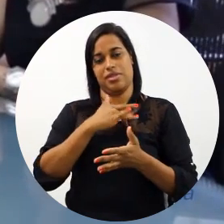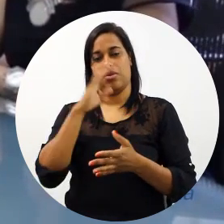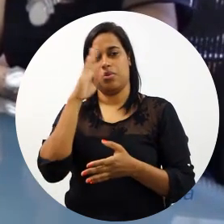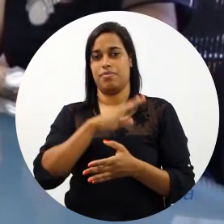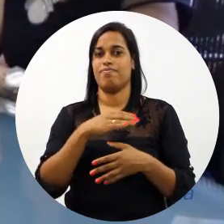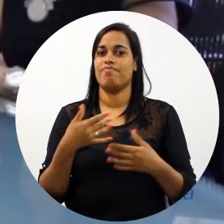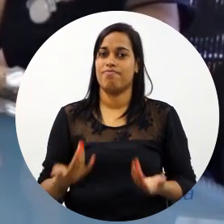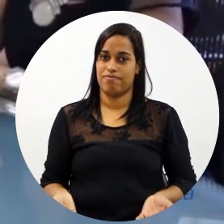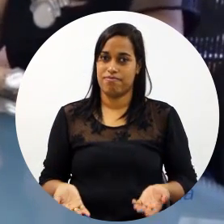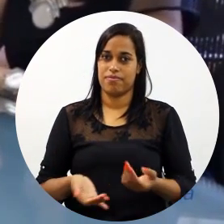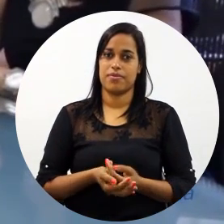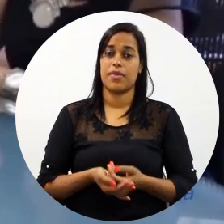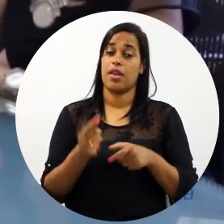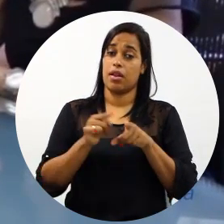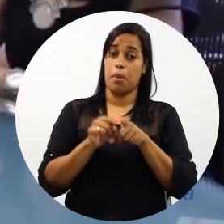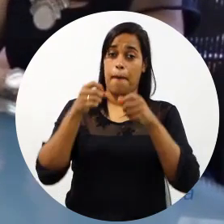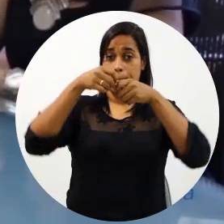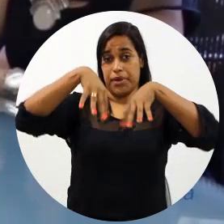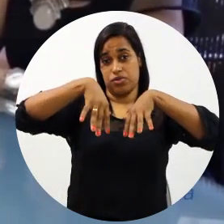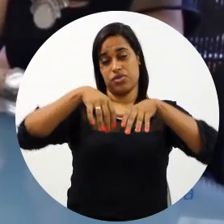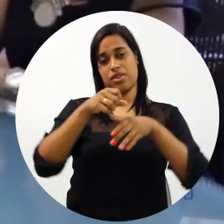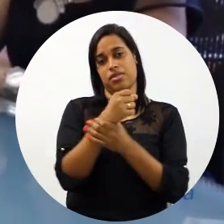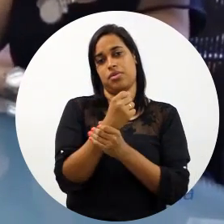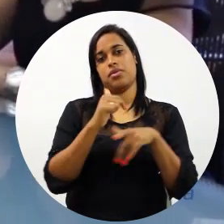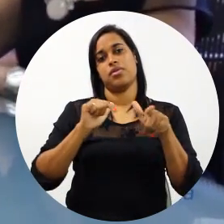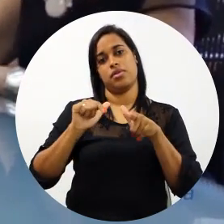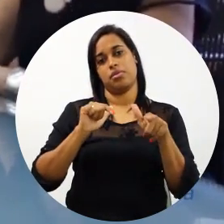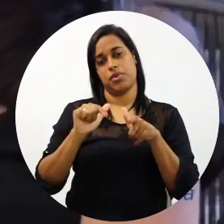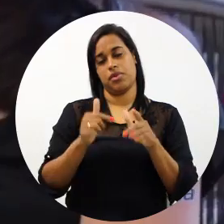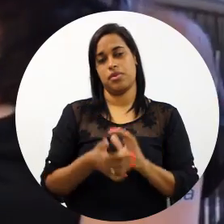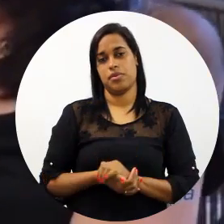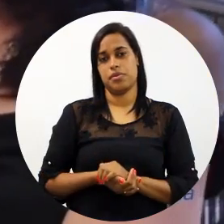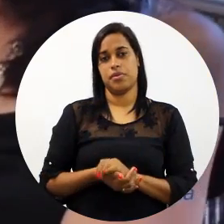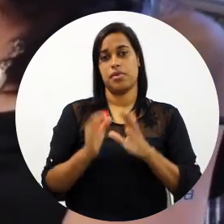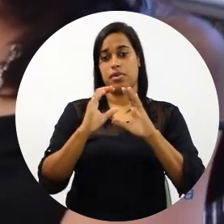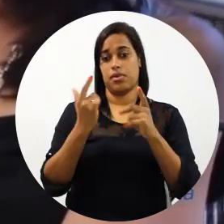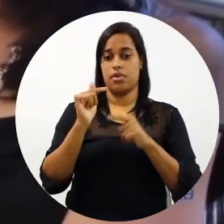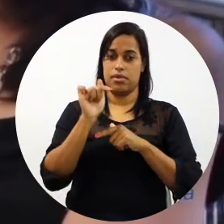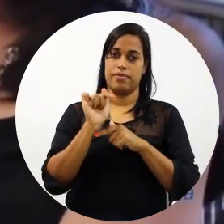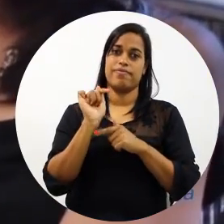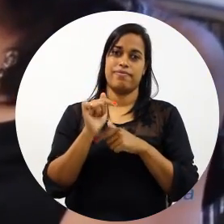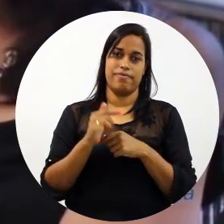dele, além de prejudicar a segurança do trabalho. Então assim,